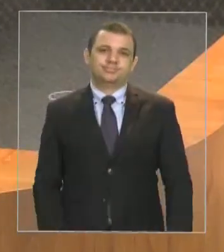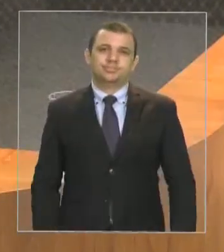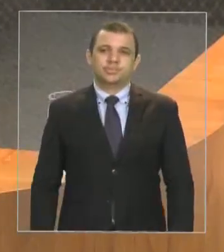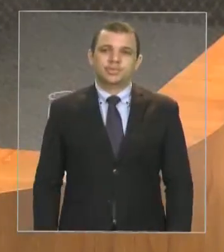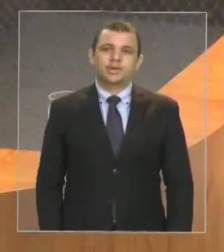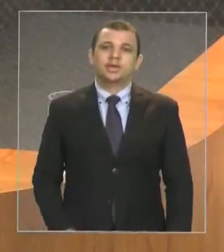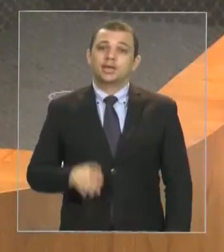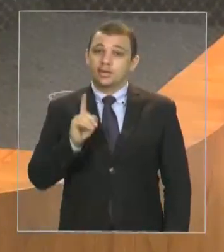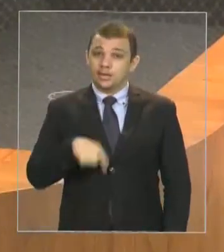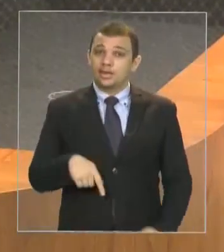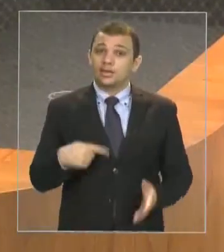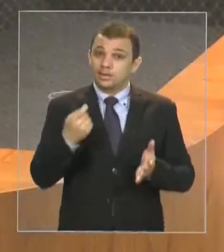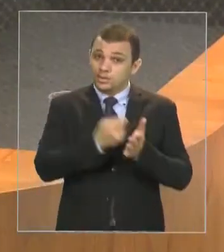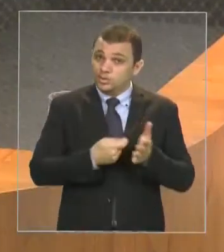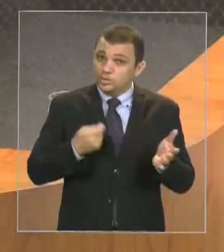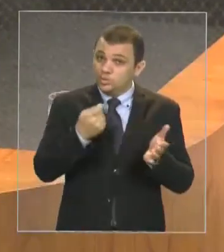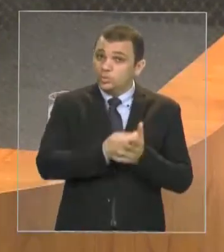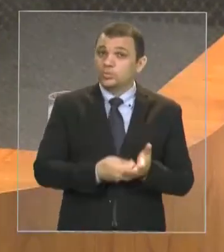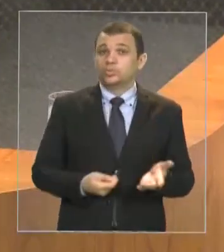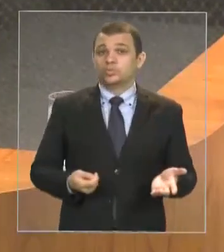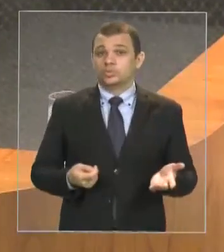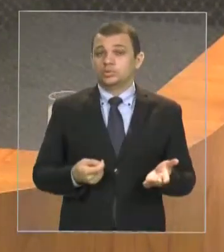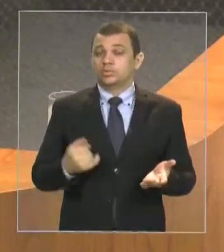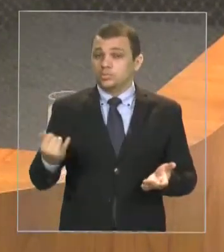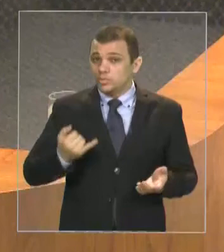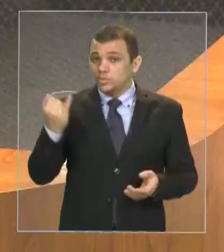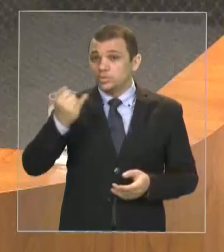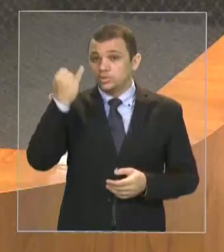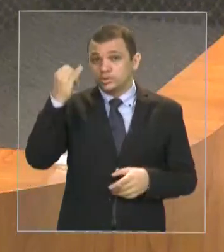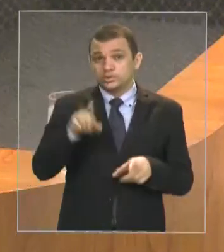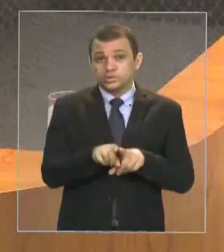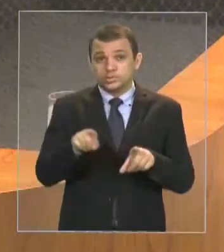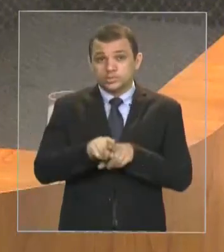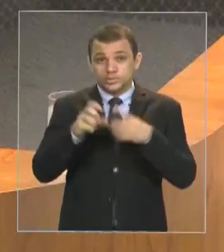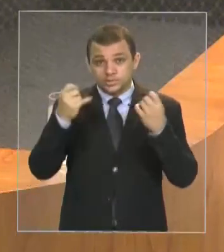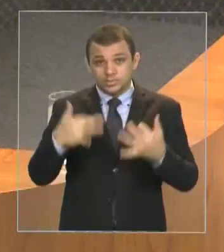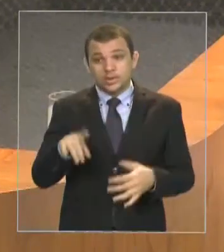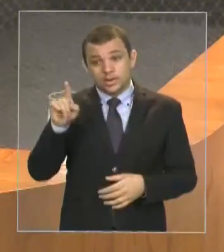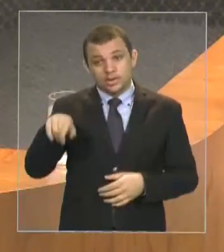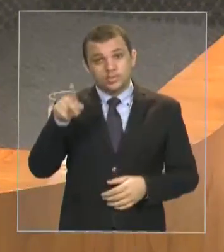que se diga, da classe dos professores.